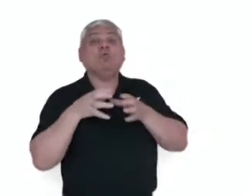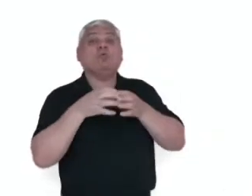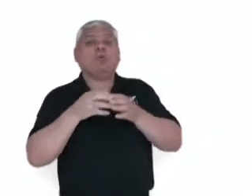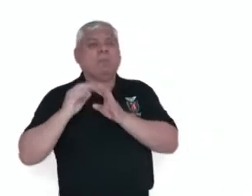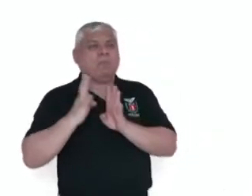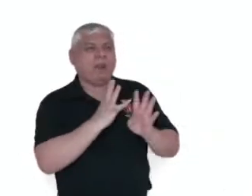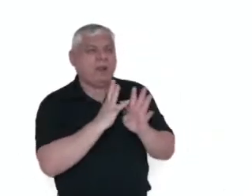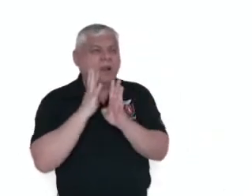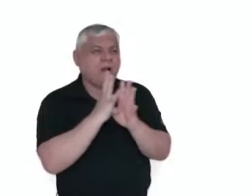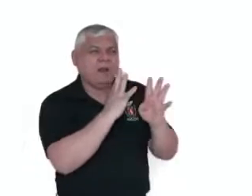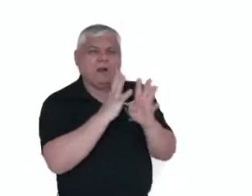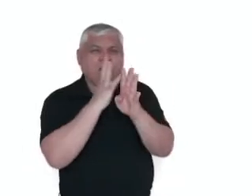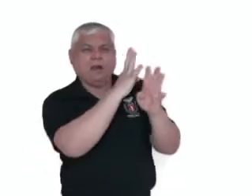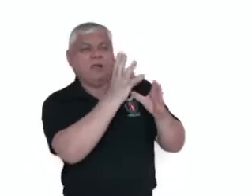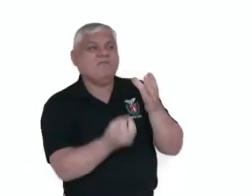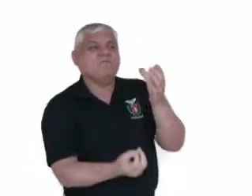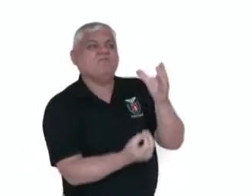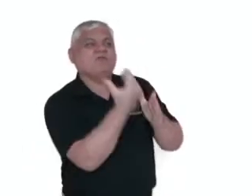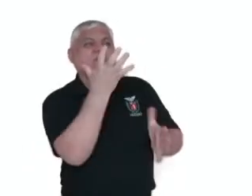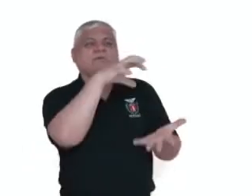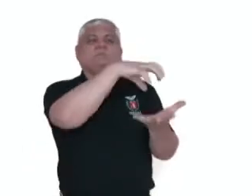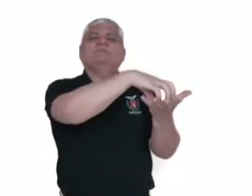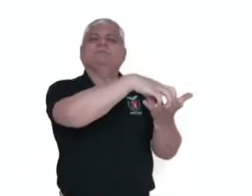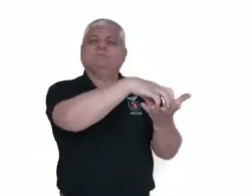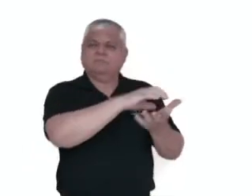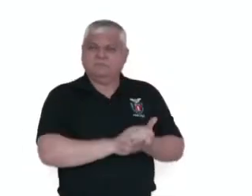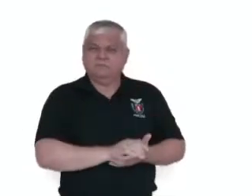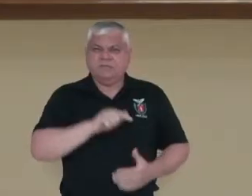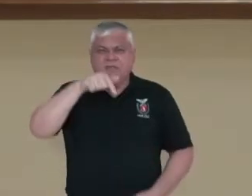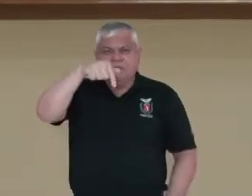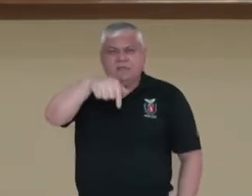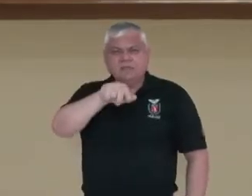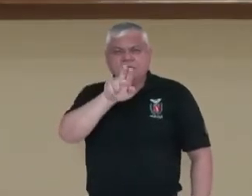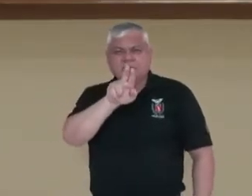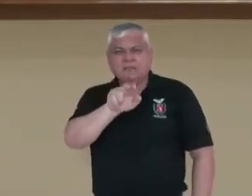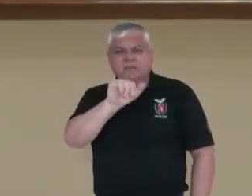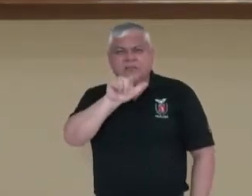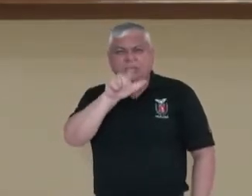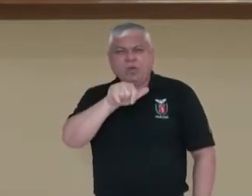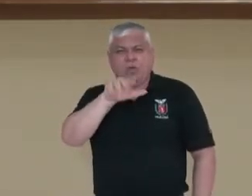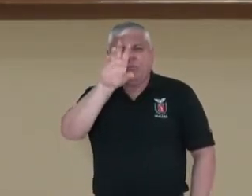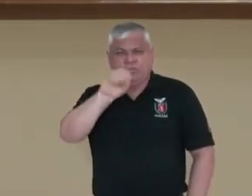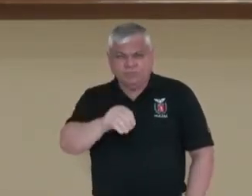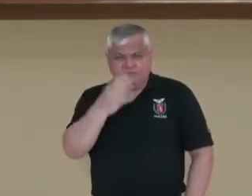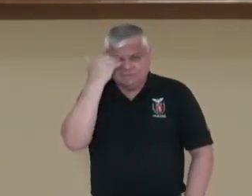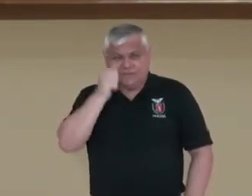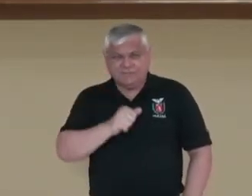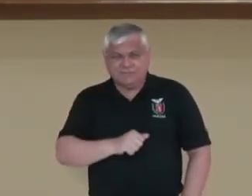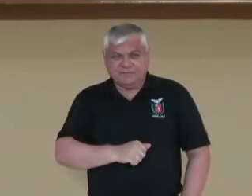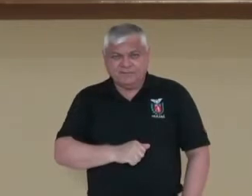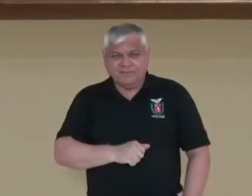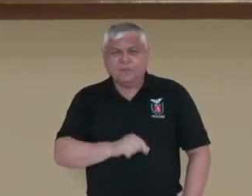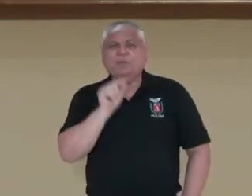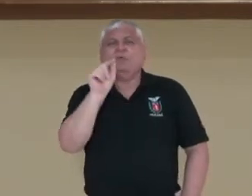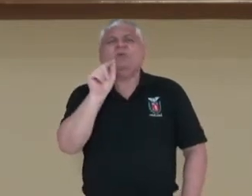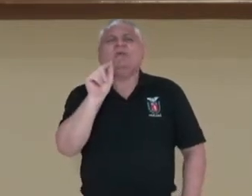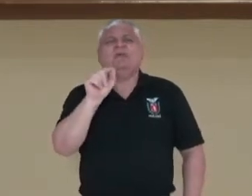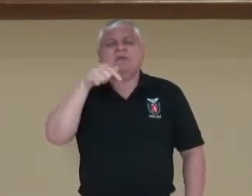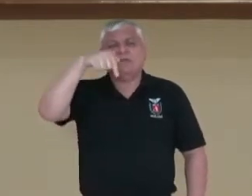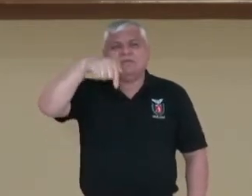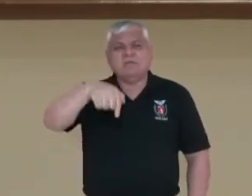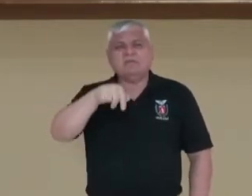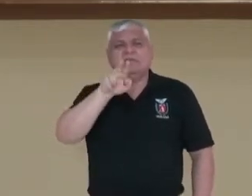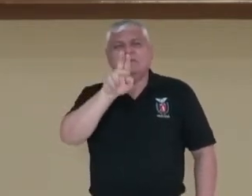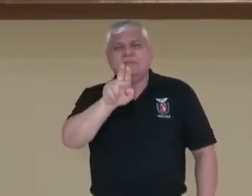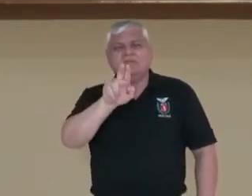formando quilombos, né? Você sabe o que eram os quilombos? Então veja, aqui nós temos várias informações, né? Falar que eles